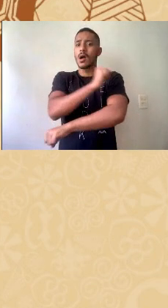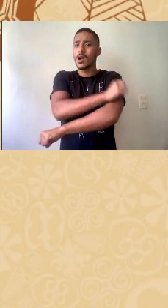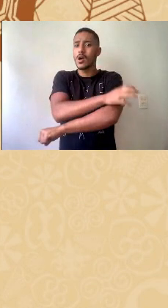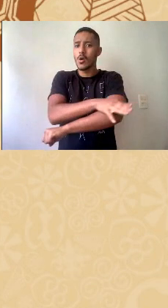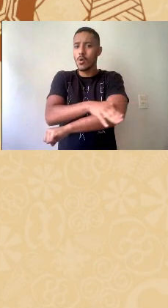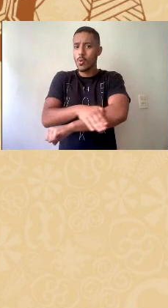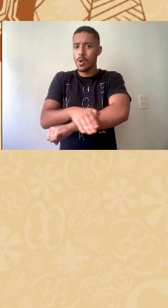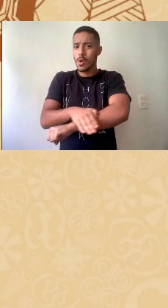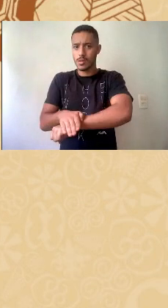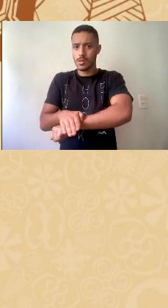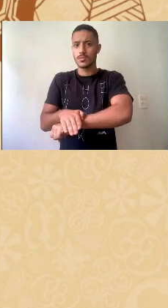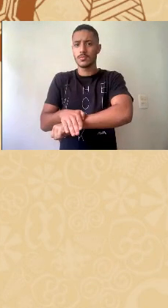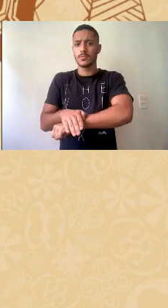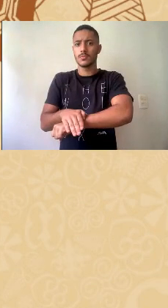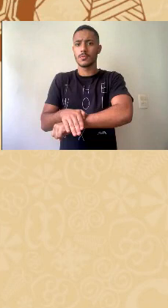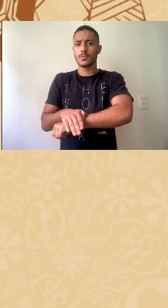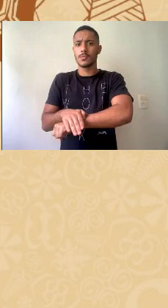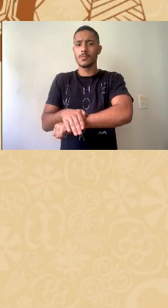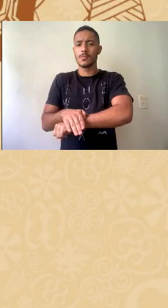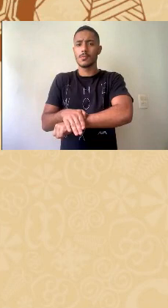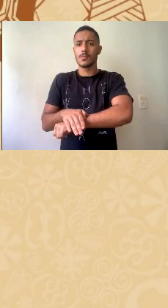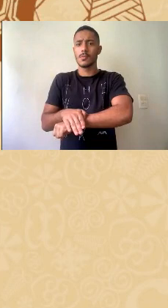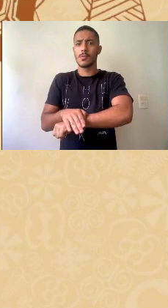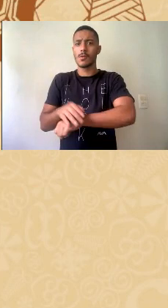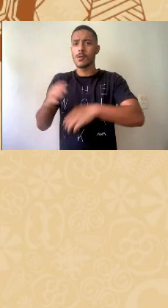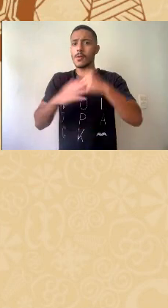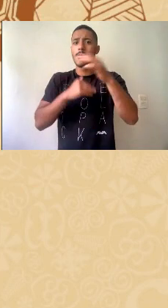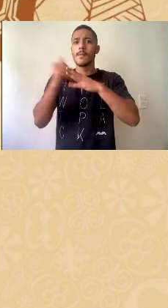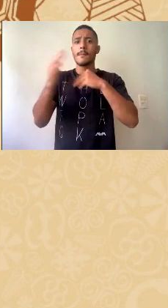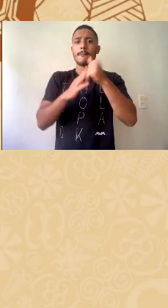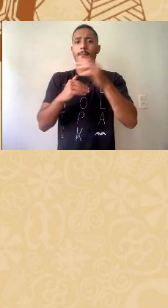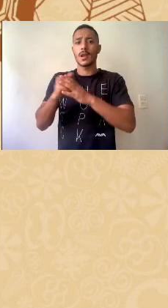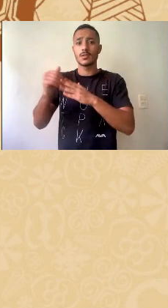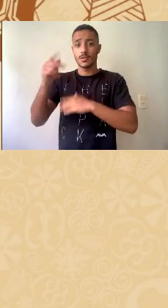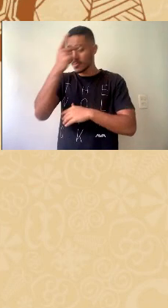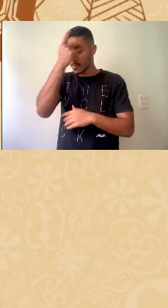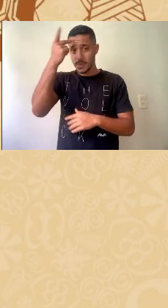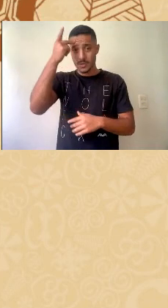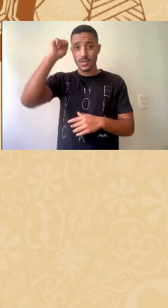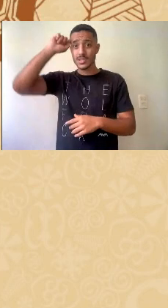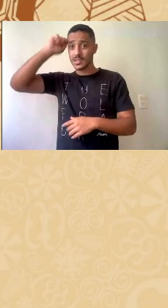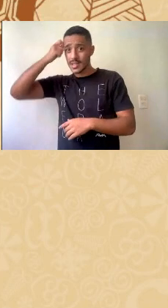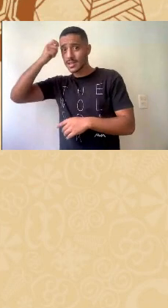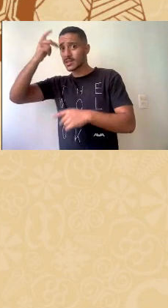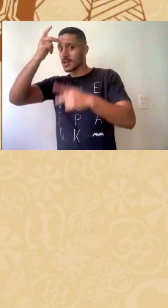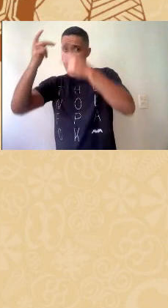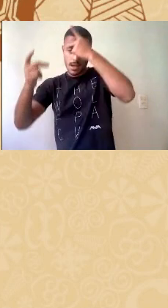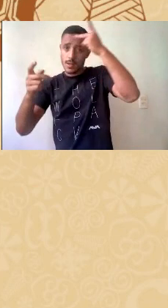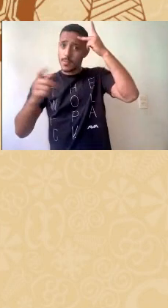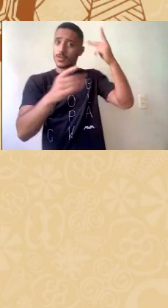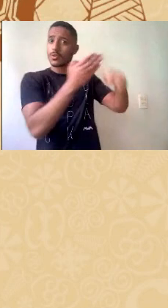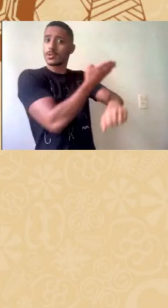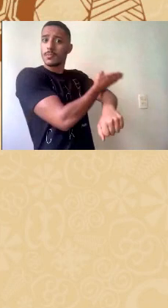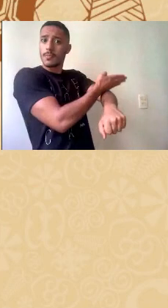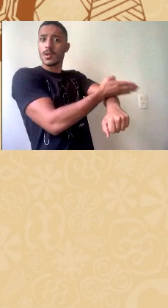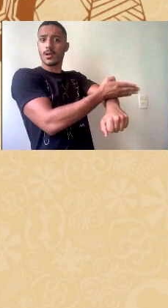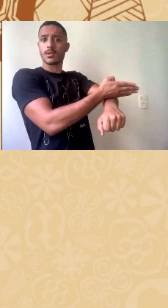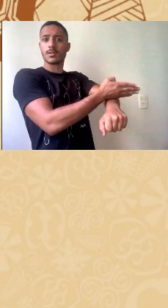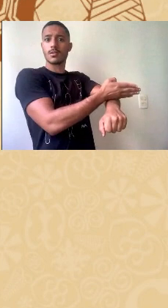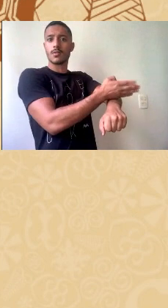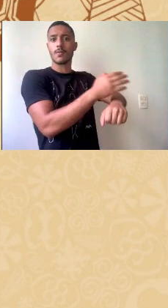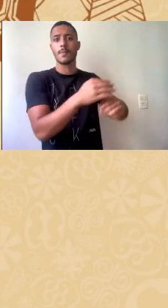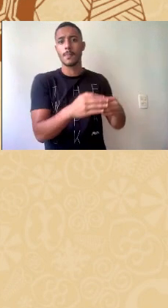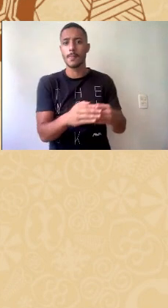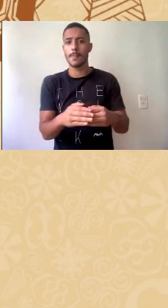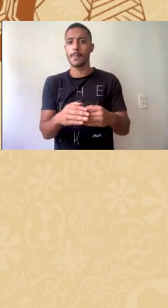né? Né? Práticas antirracistas de pessoas negras e pessoas brancas, mas aí existe uma diferença que eu vou contar no meio da minha